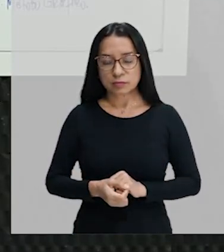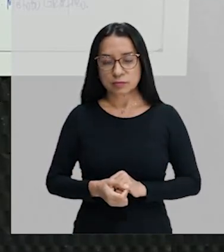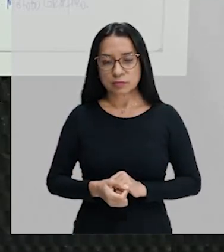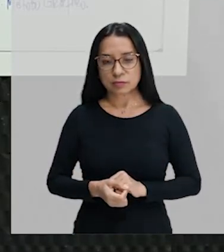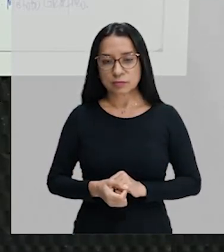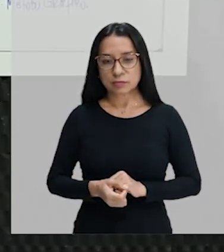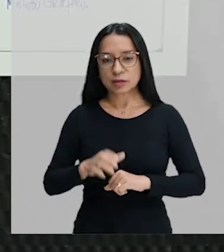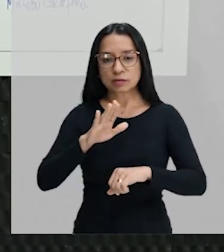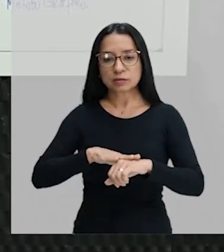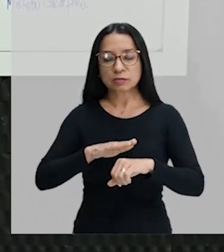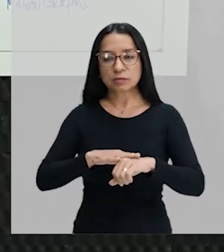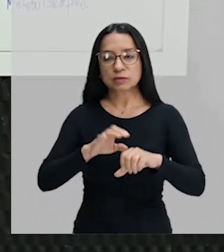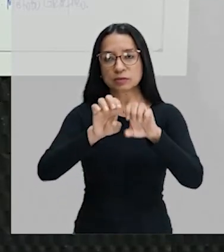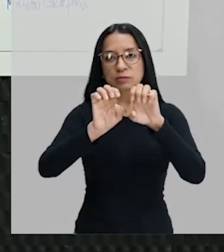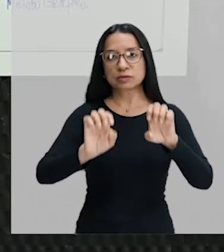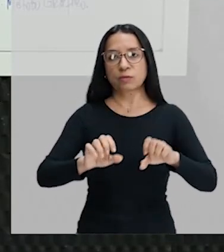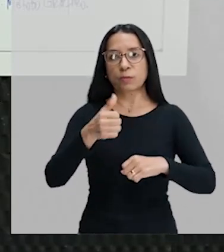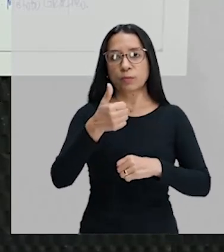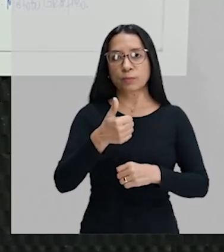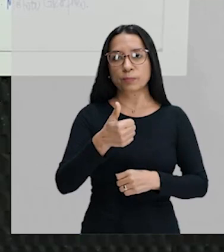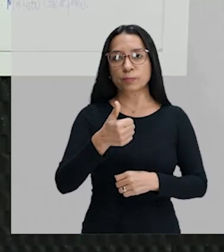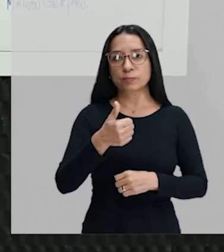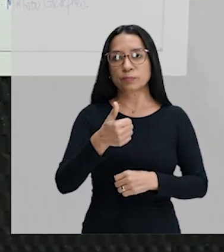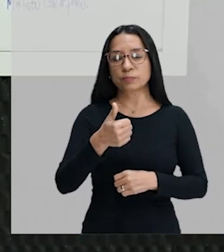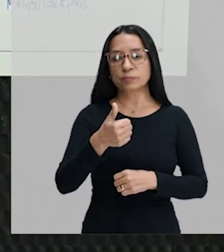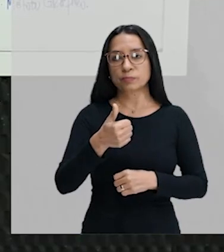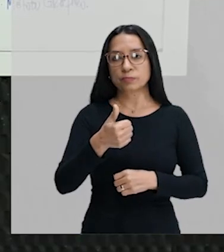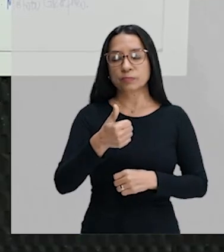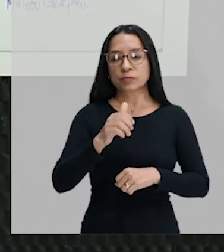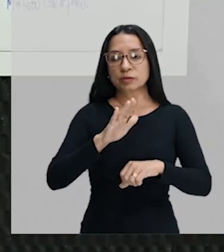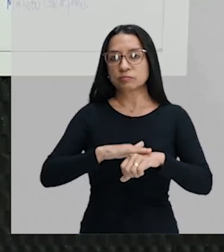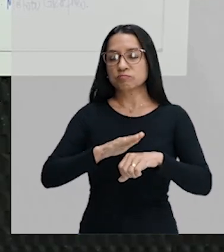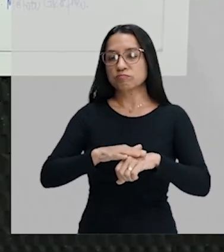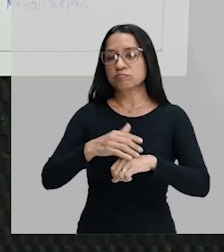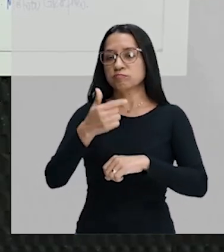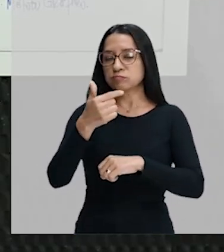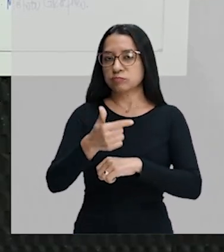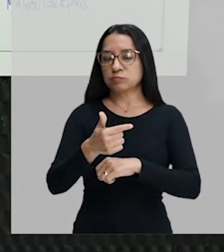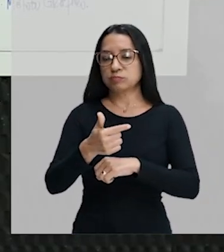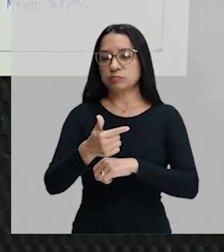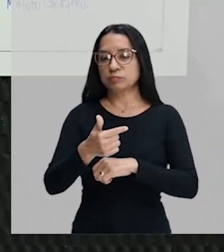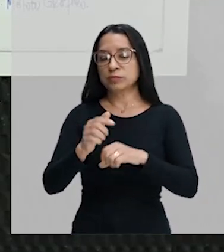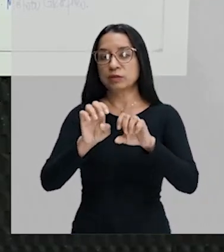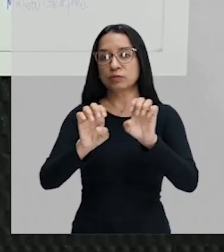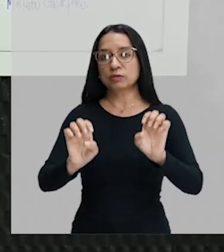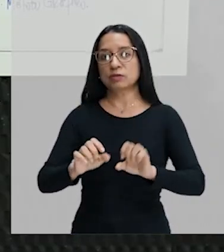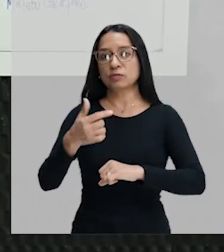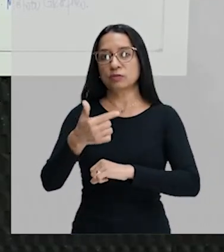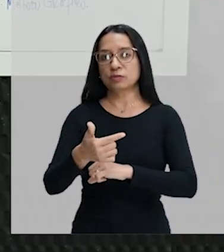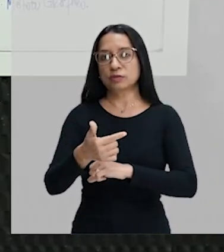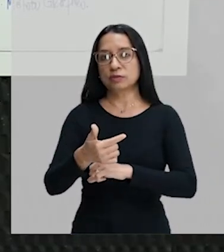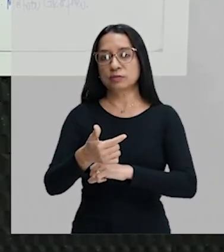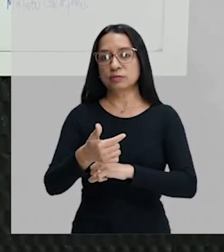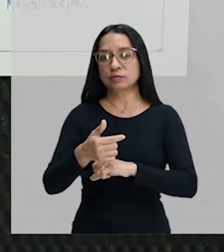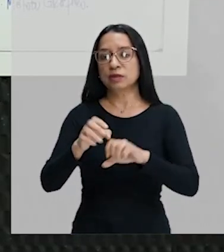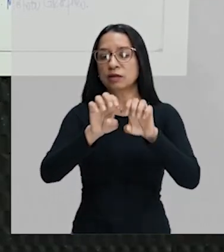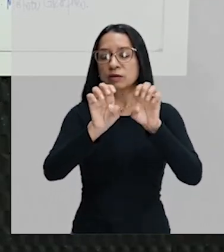de equação 1, vou chamar essa aqui de equação 2, certo? Então, a equação